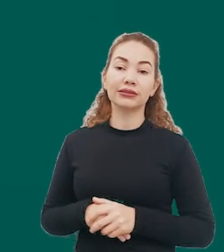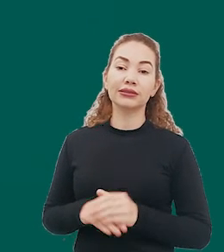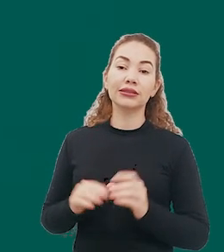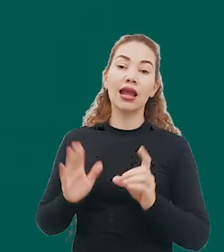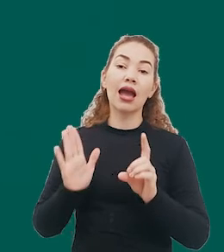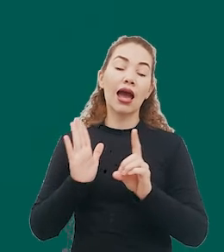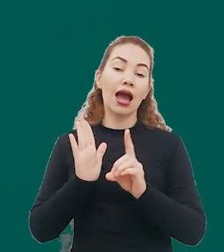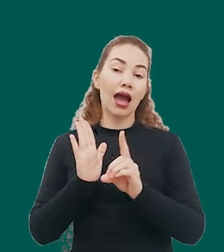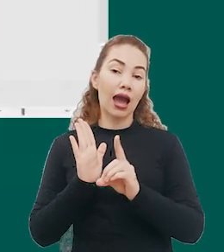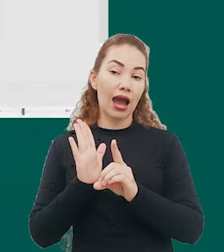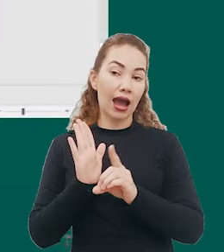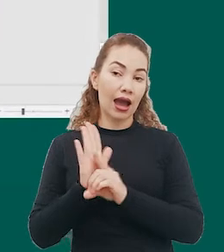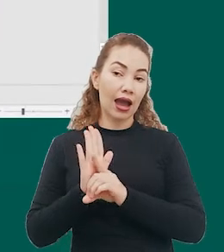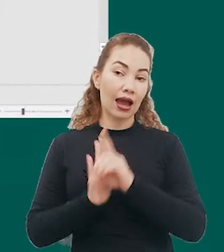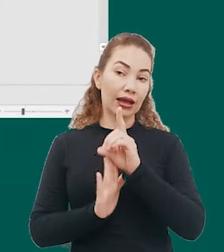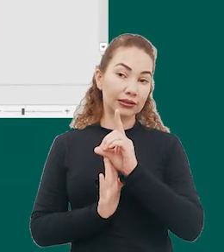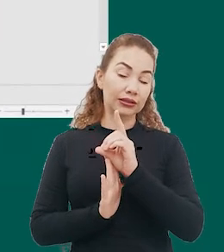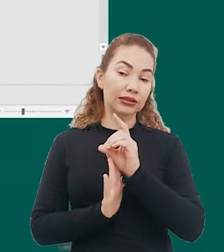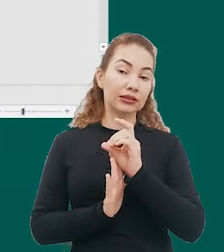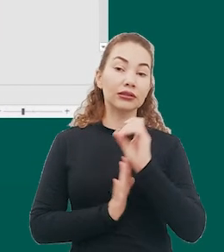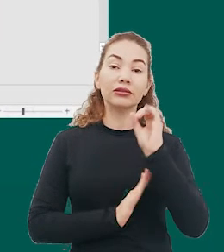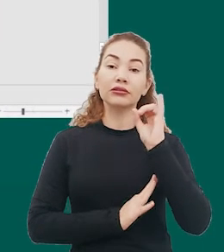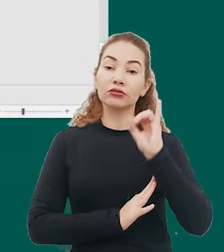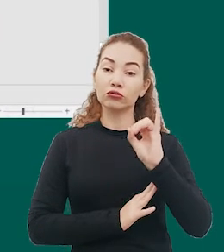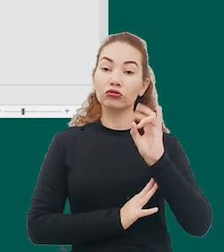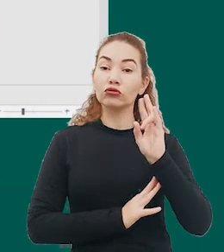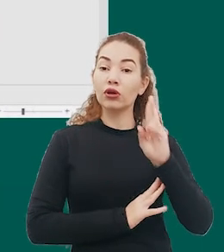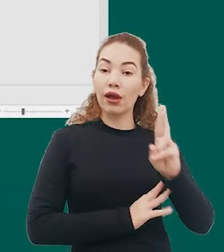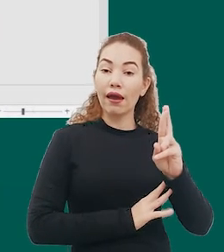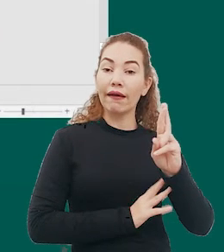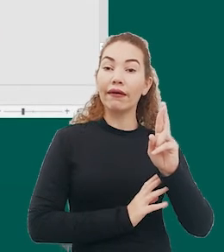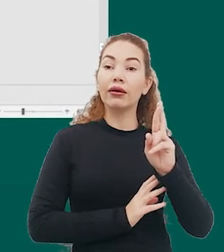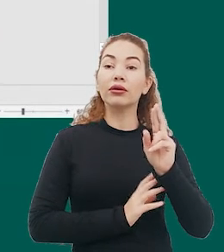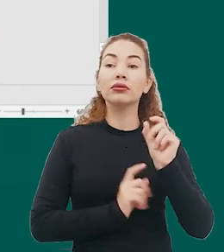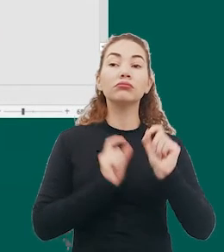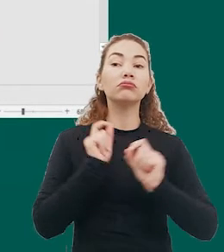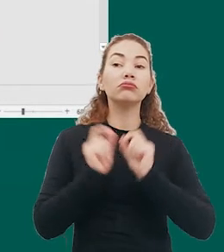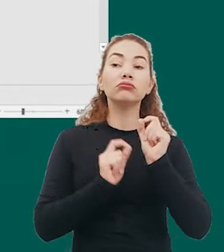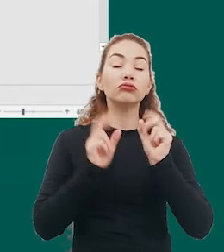de renda, no que se refere